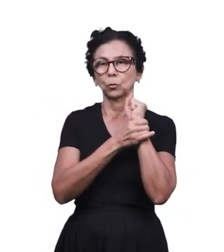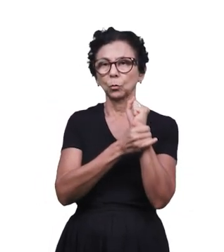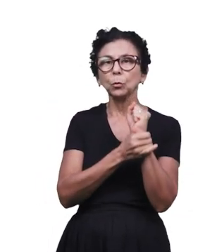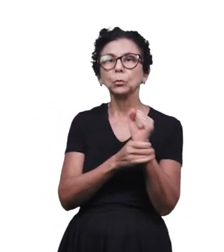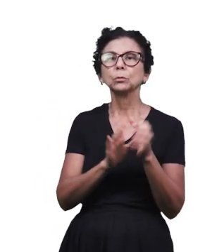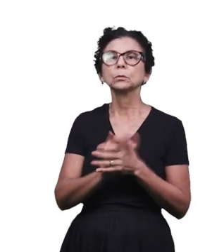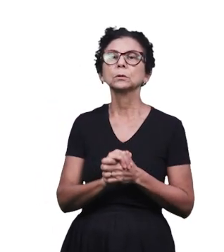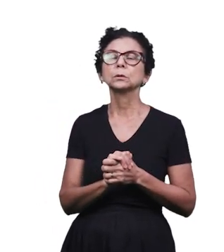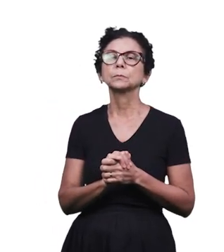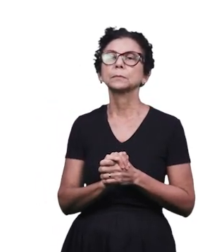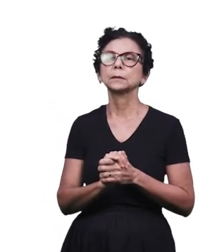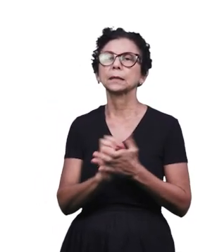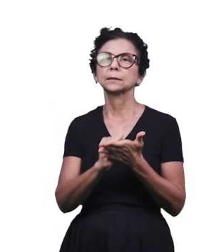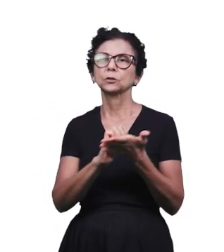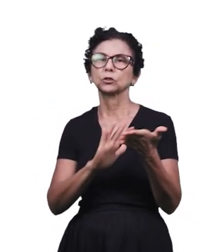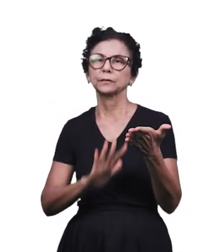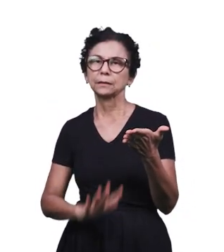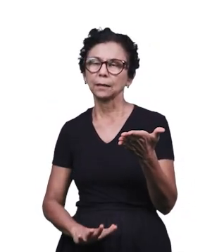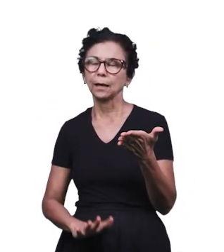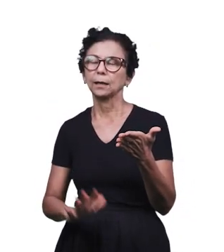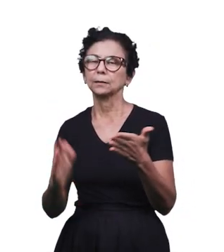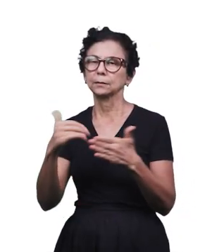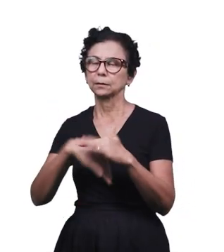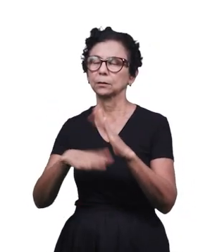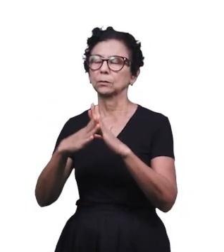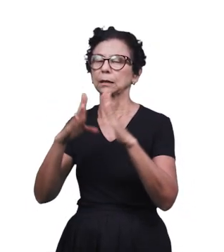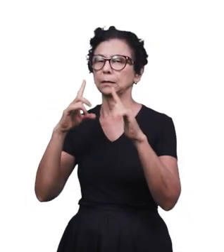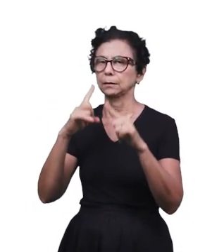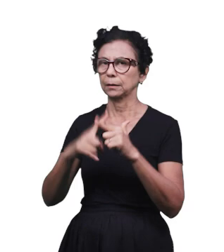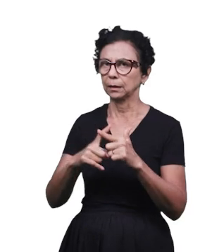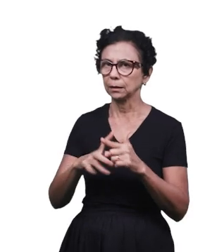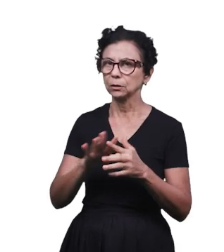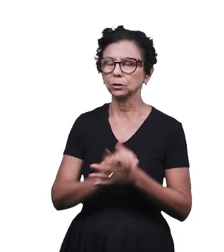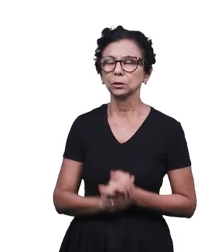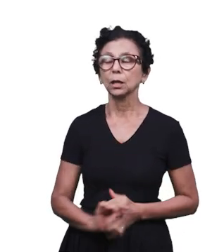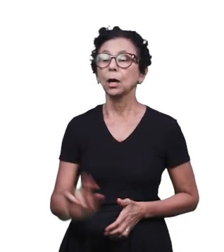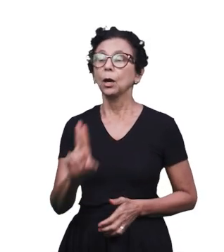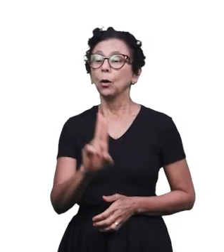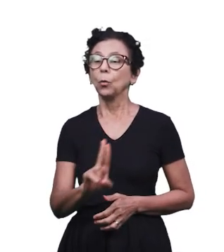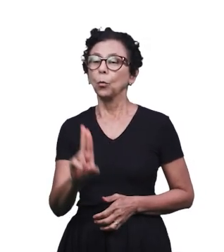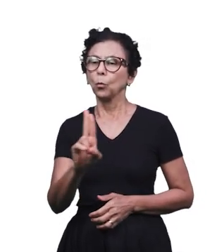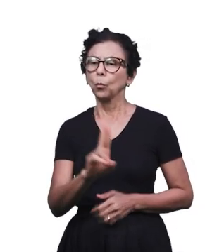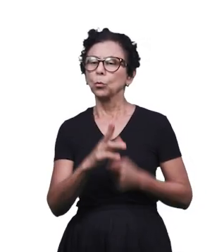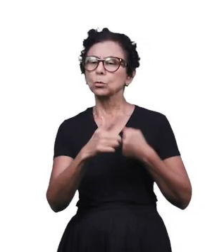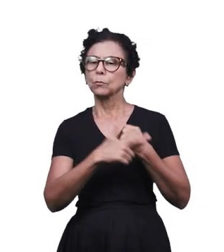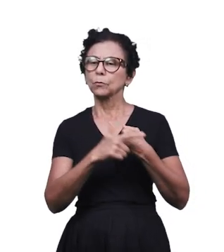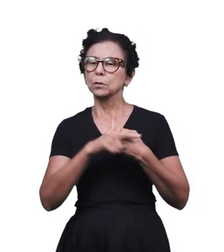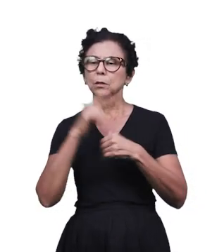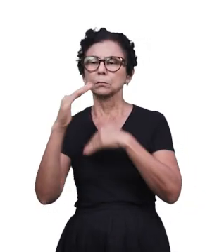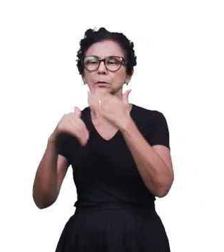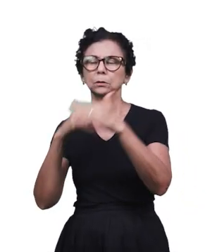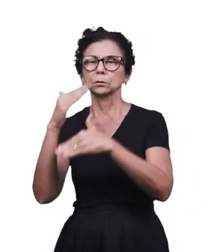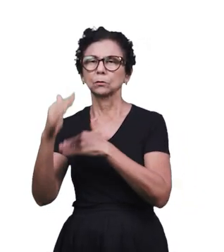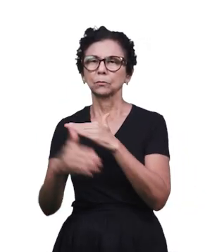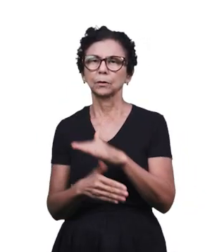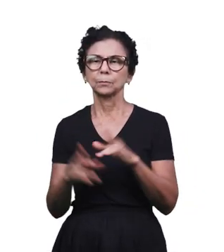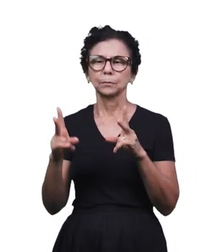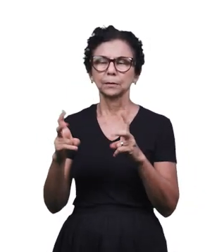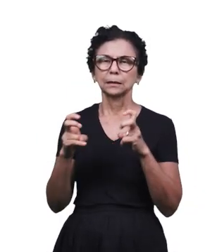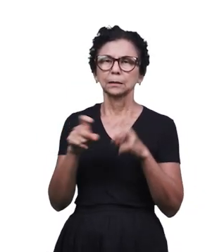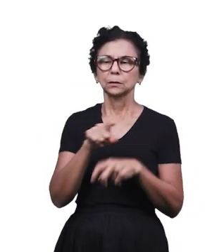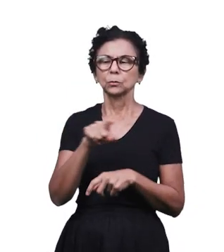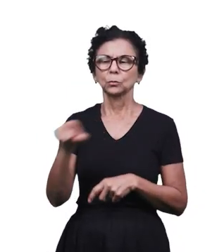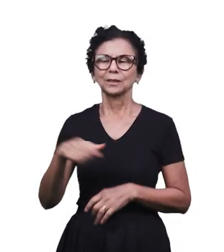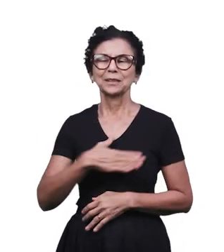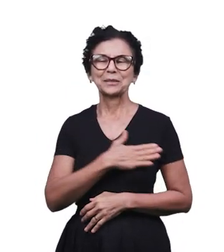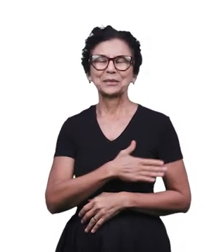nos manaíns. Desenvolver a instrumentalidade, prestar atenção no seu gosto, naquilo